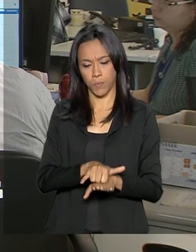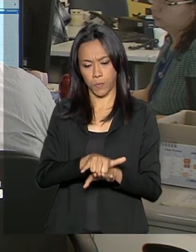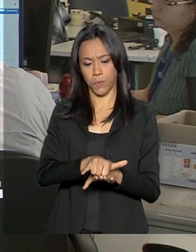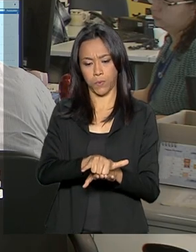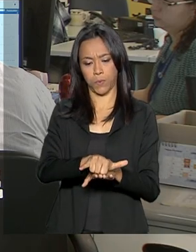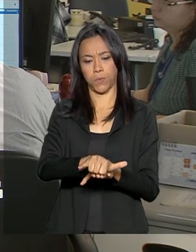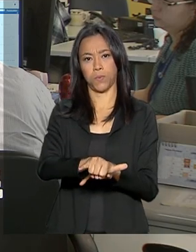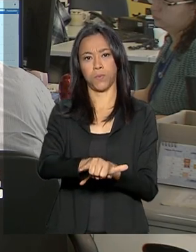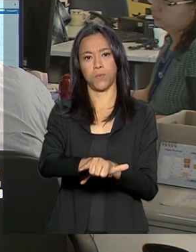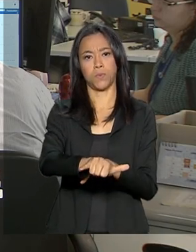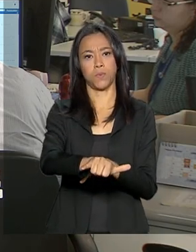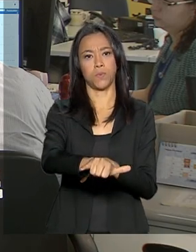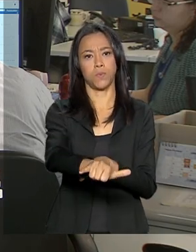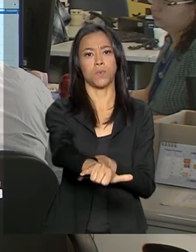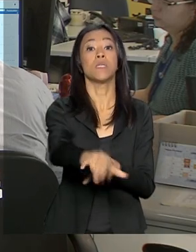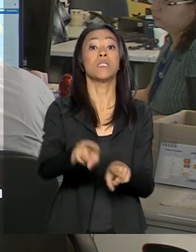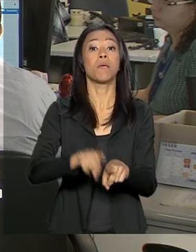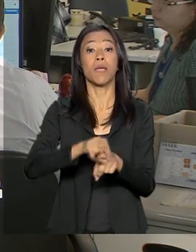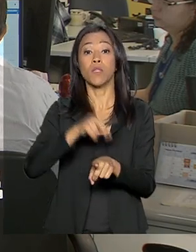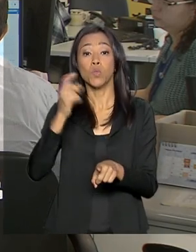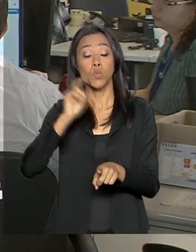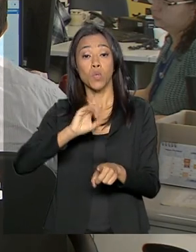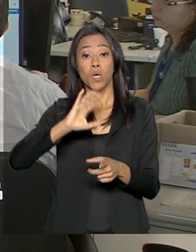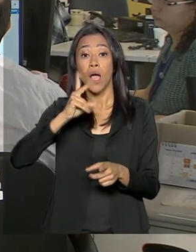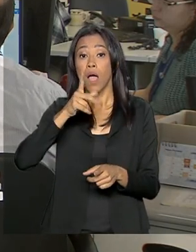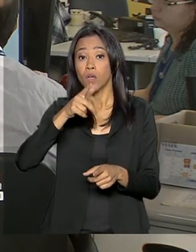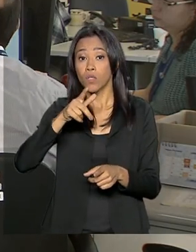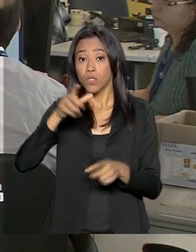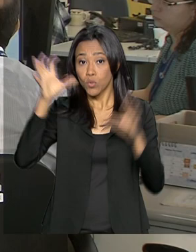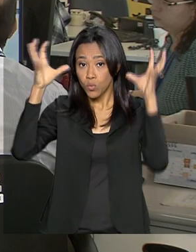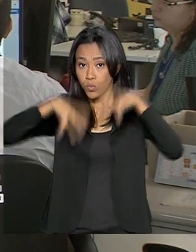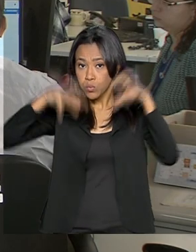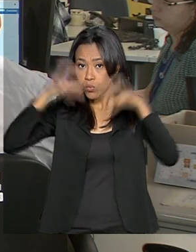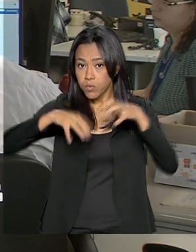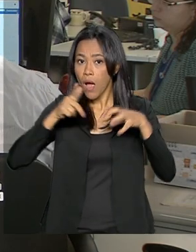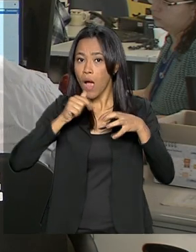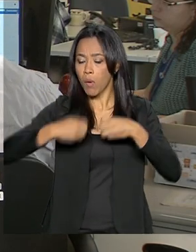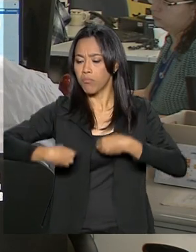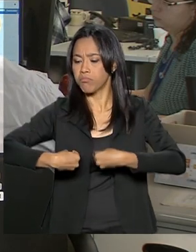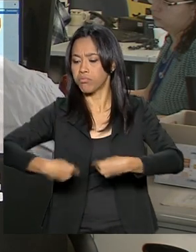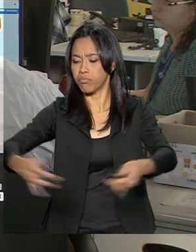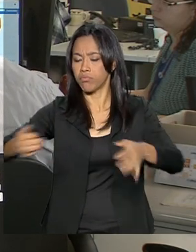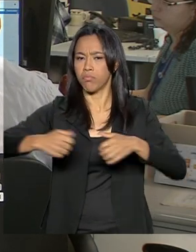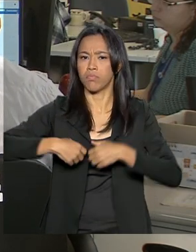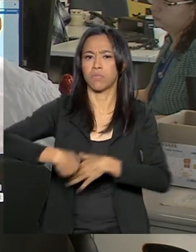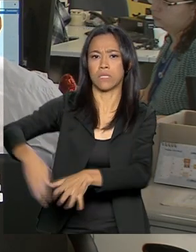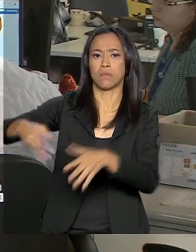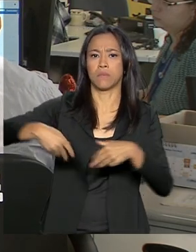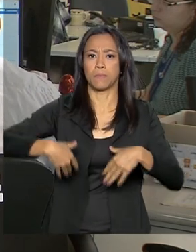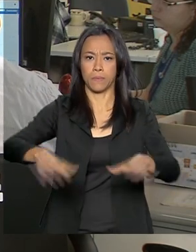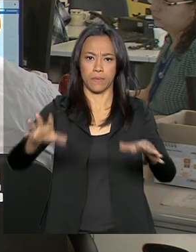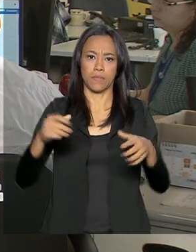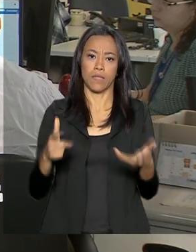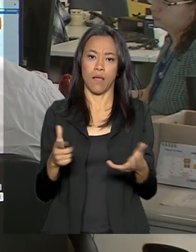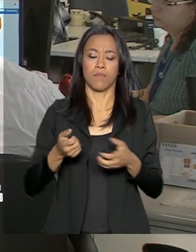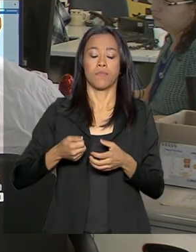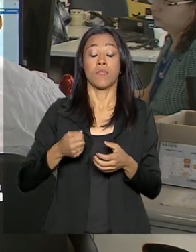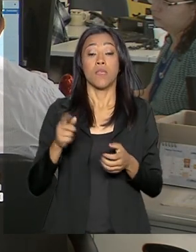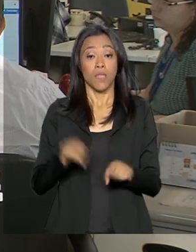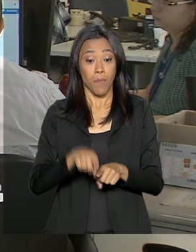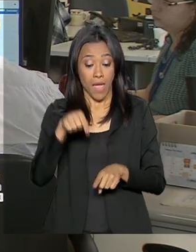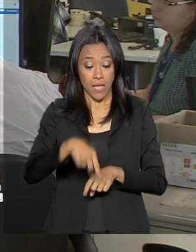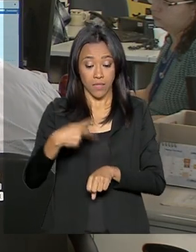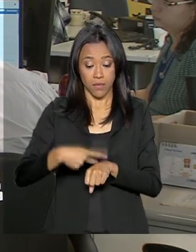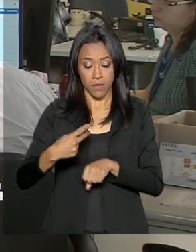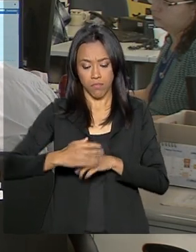e o escoamento de água nos dias de chuva. A manutenção é importante para manter as condições de segurança. A camada porosa de atrito